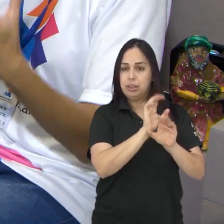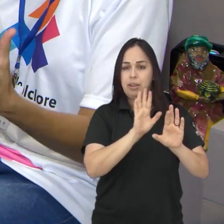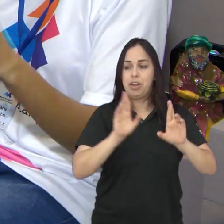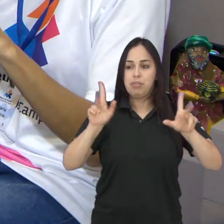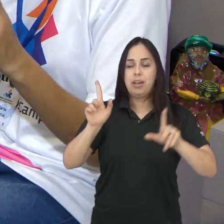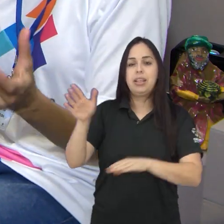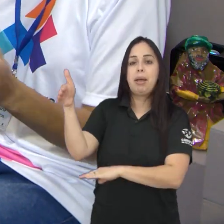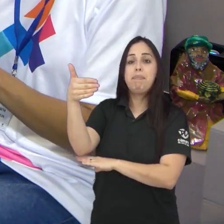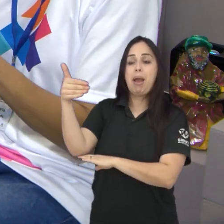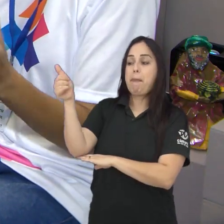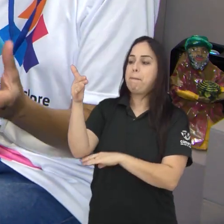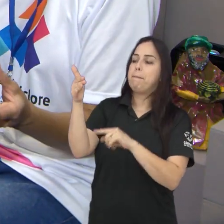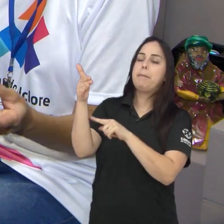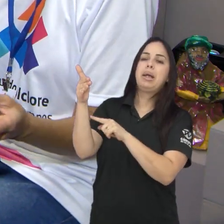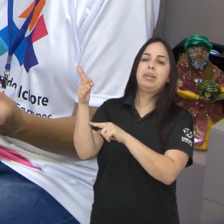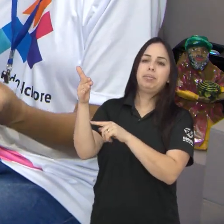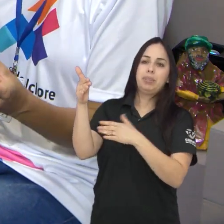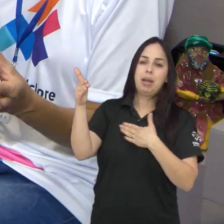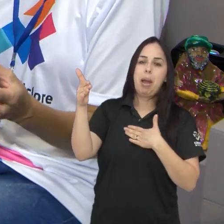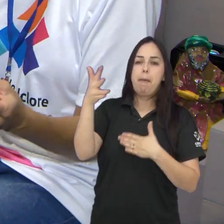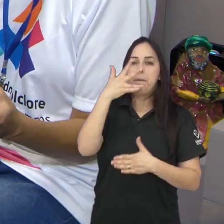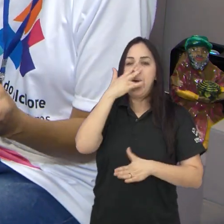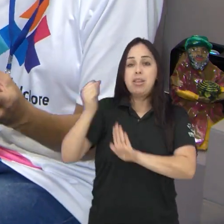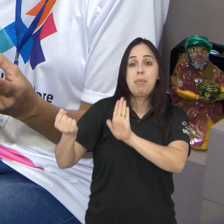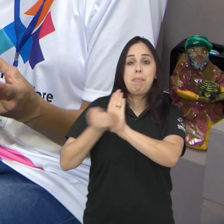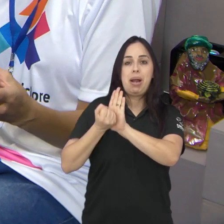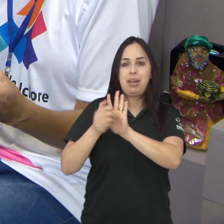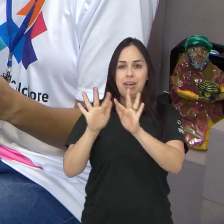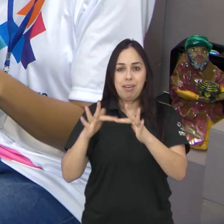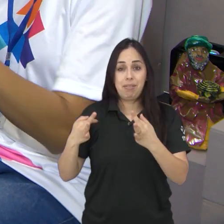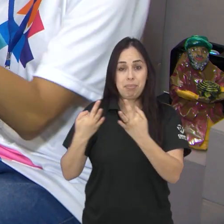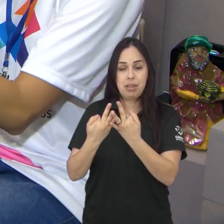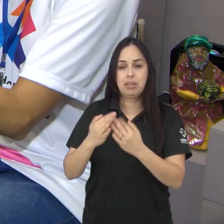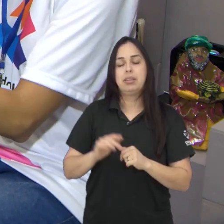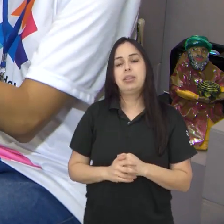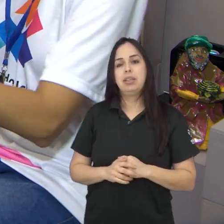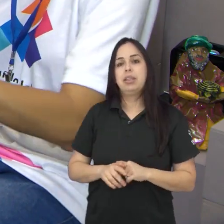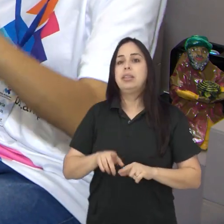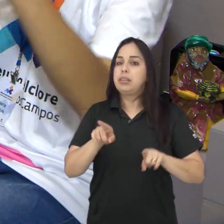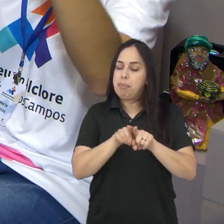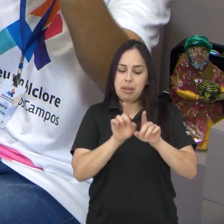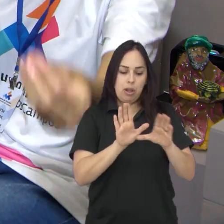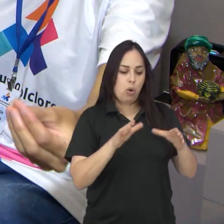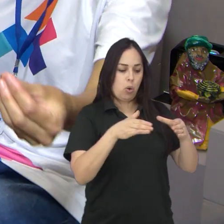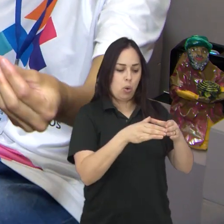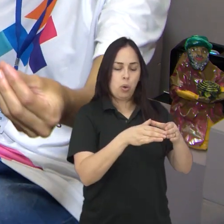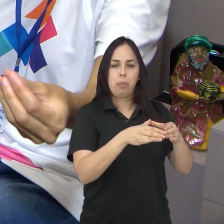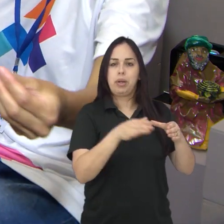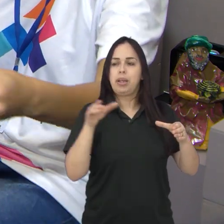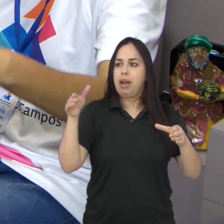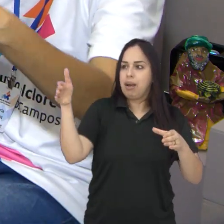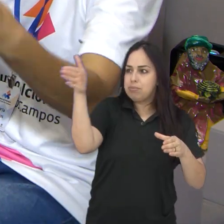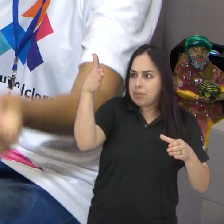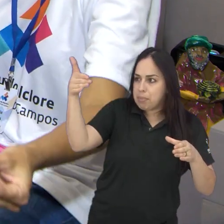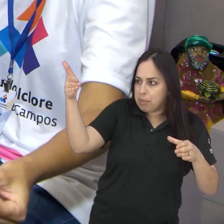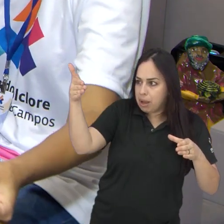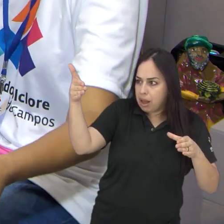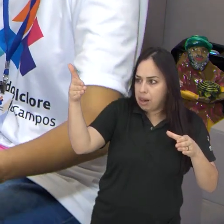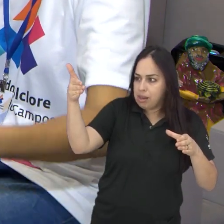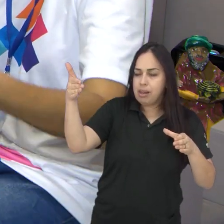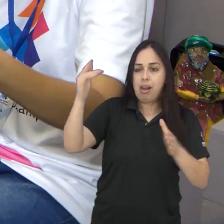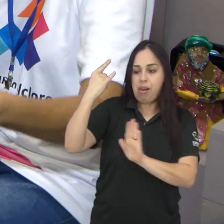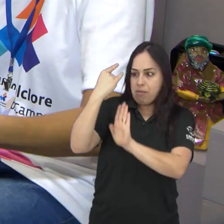Então a bandeira ela é um sinônimo. Como um brasão, assim. Exato. E tem folias que registram a bandeira, então é